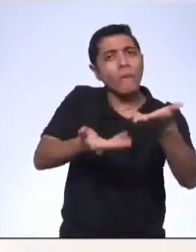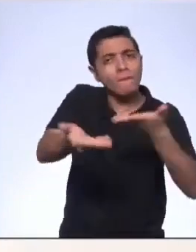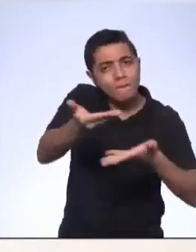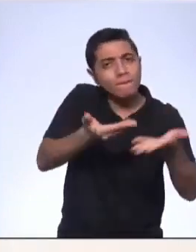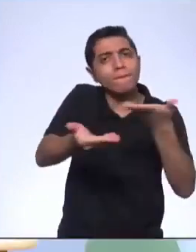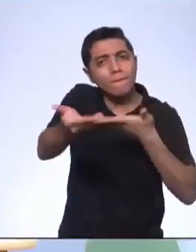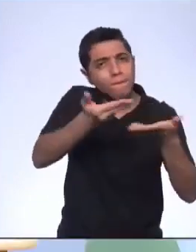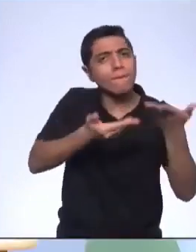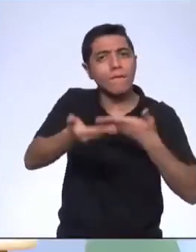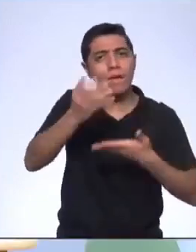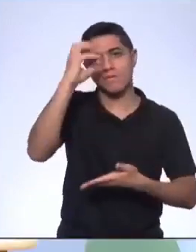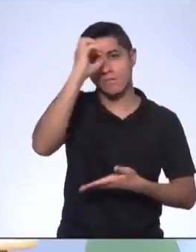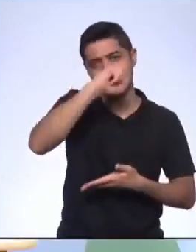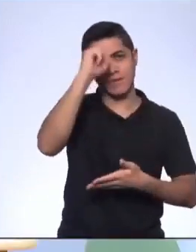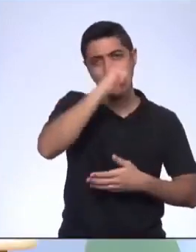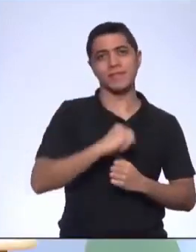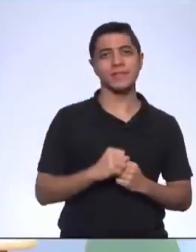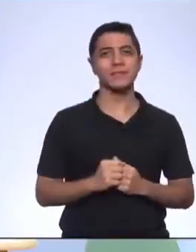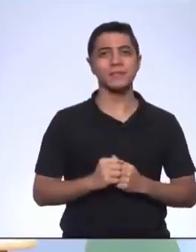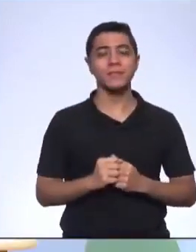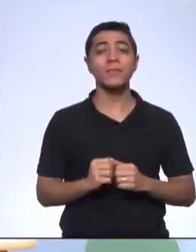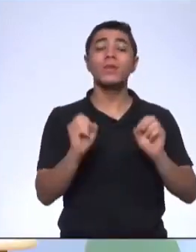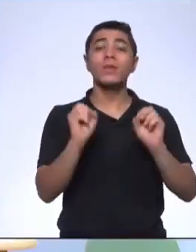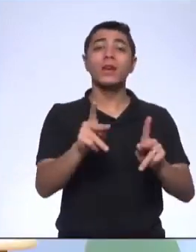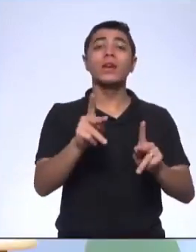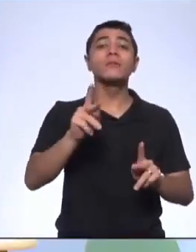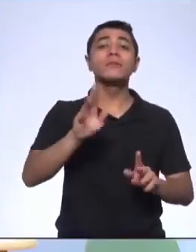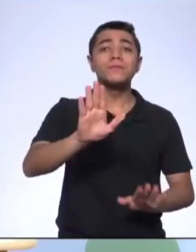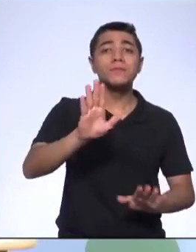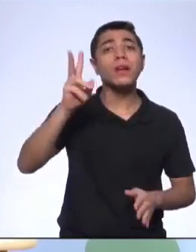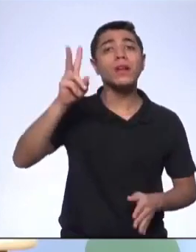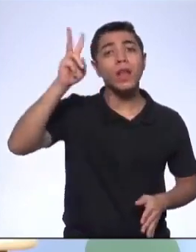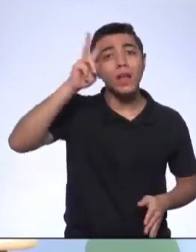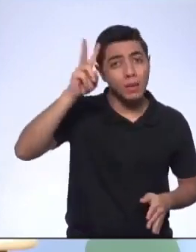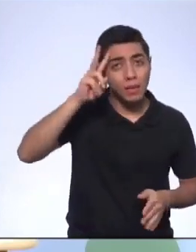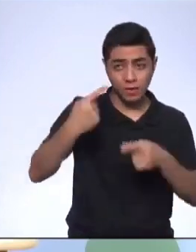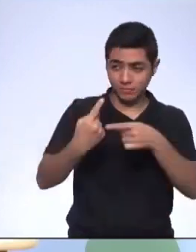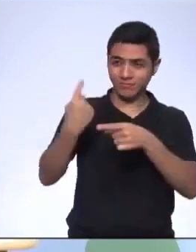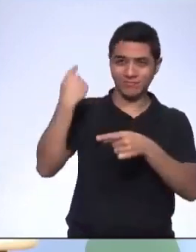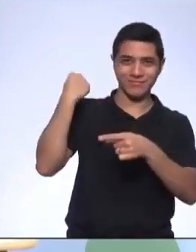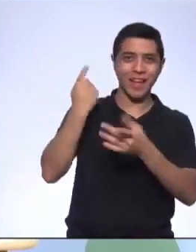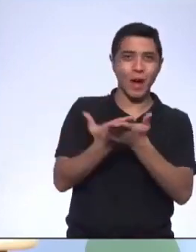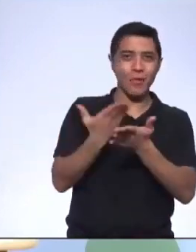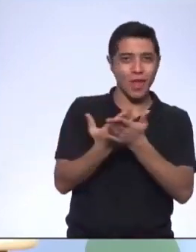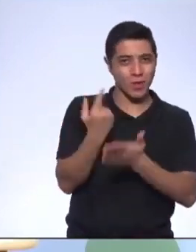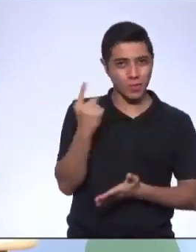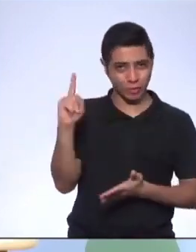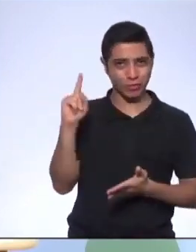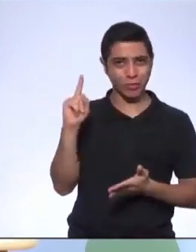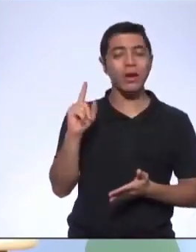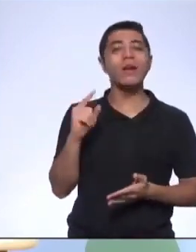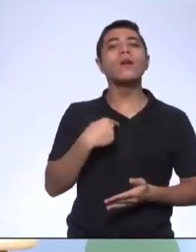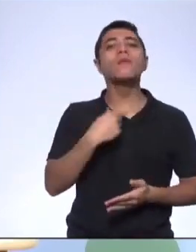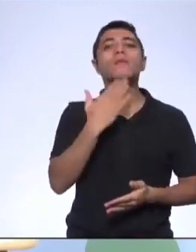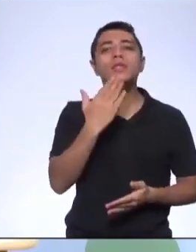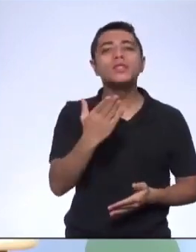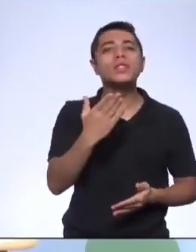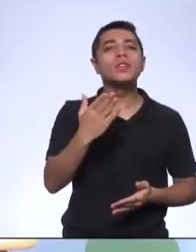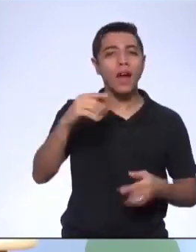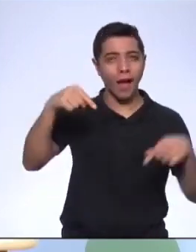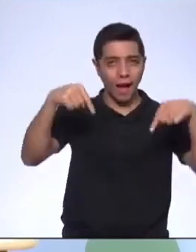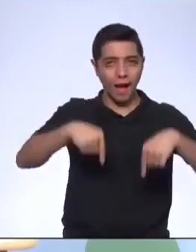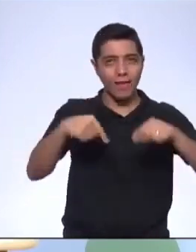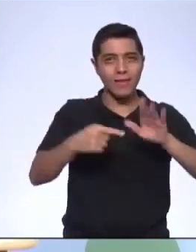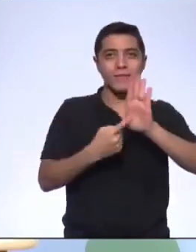que, só para na última aula que nós tivemos, né, eu pedi para vocês fazerem o quê? Repetirem o experimento em casa que a gente tinha